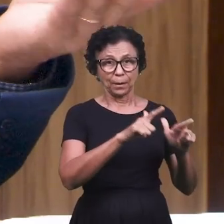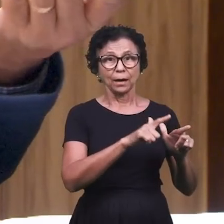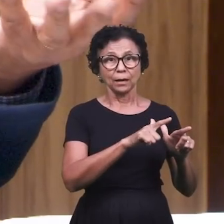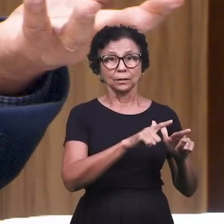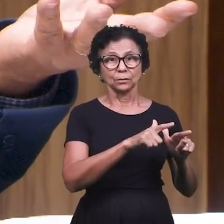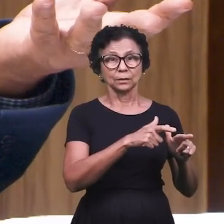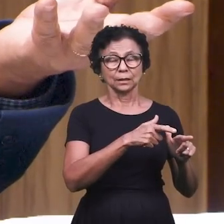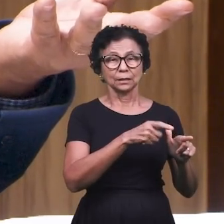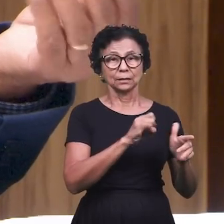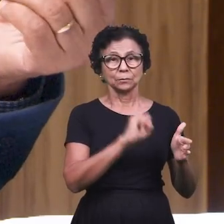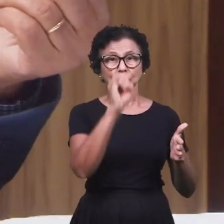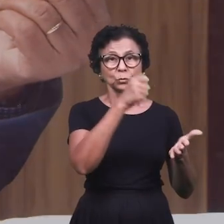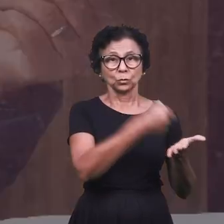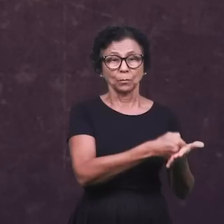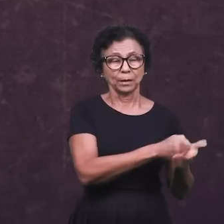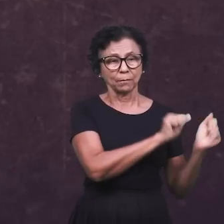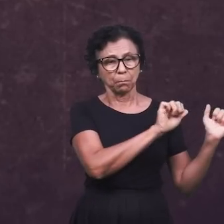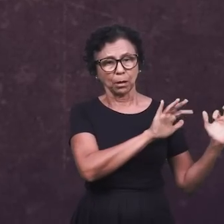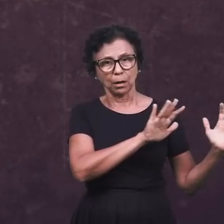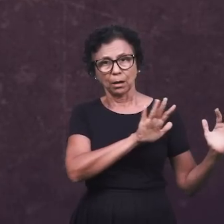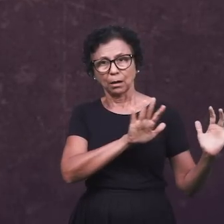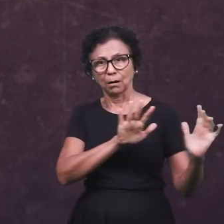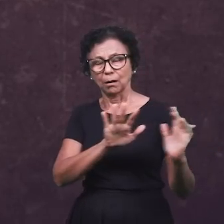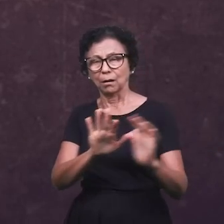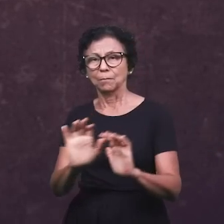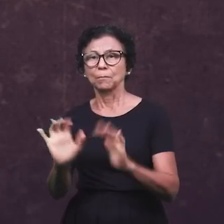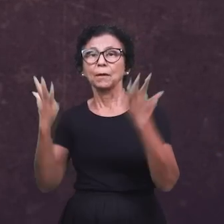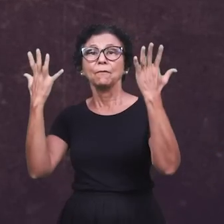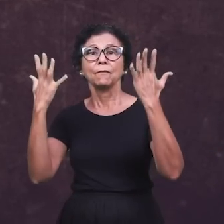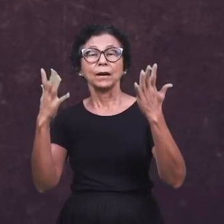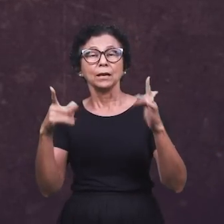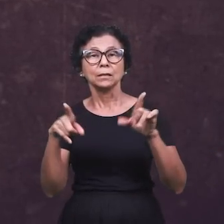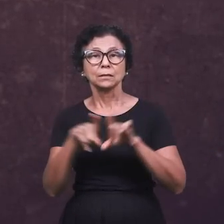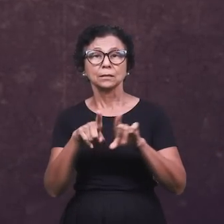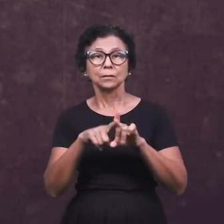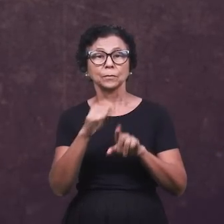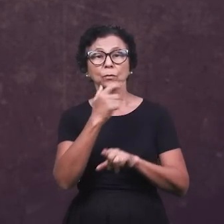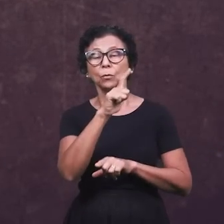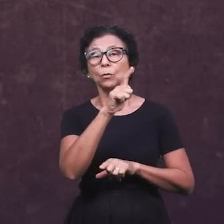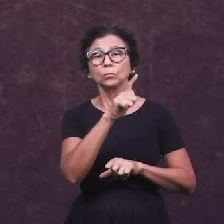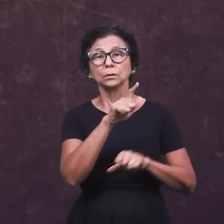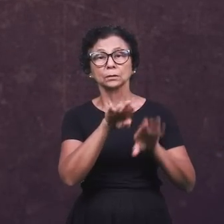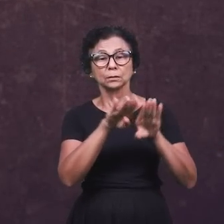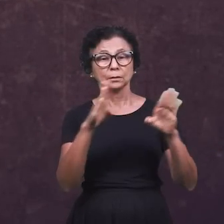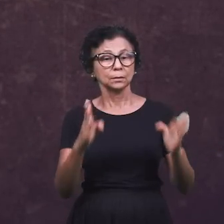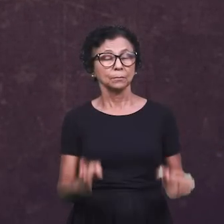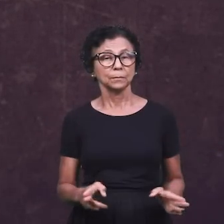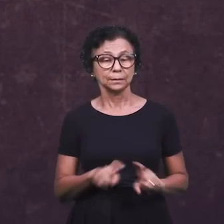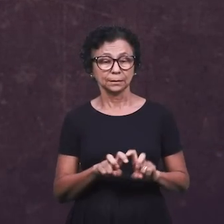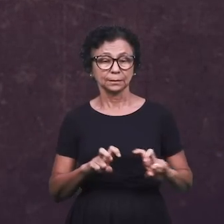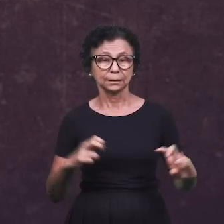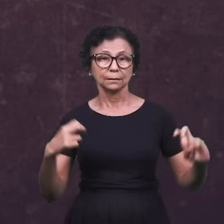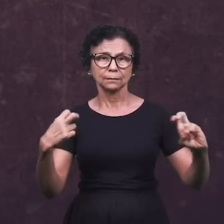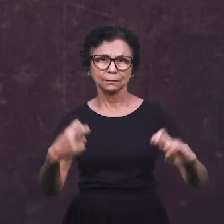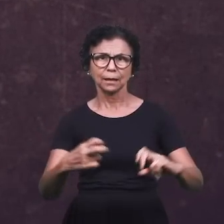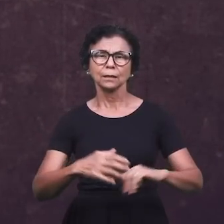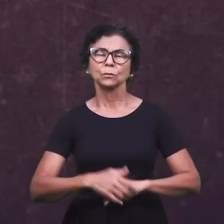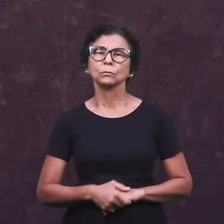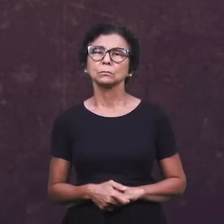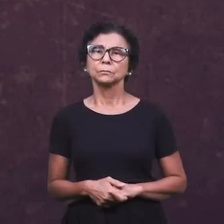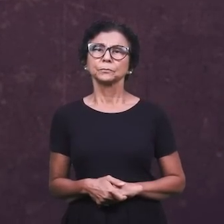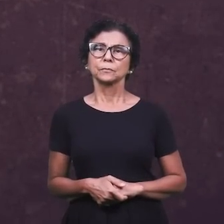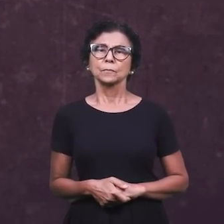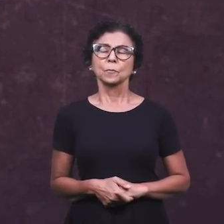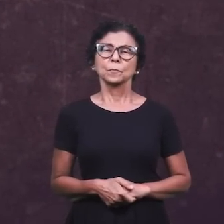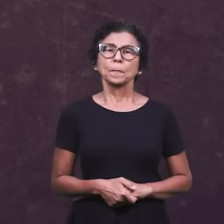de impostos, ele chamou para a festa, né? E outros que estavam com ele à mesa. E os escribas deles e os fariseus murmuravam contra